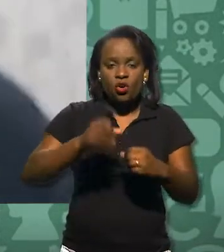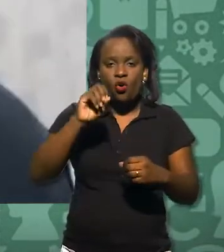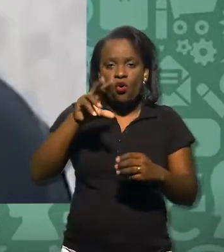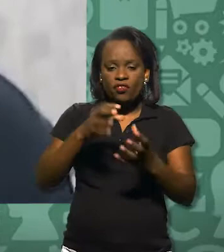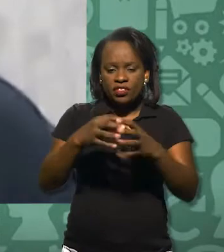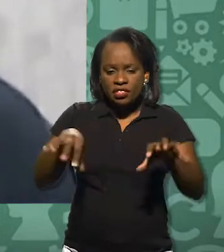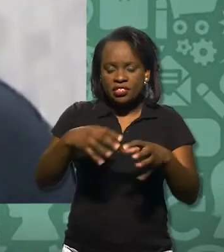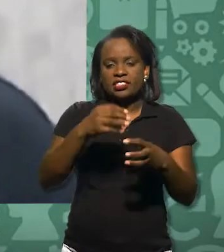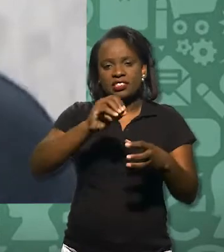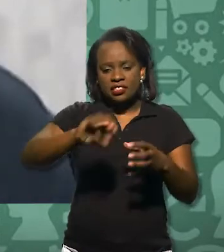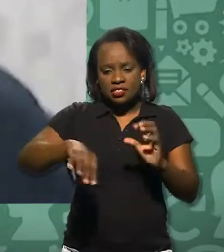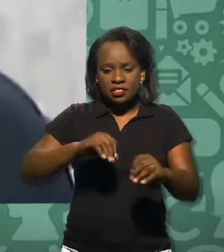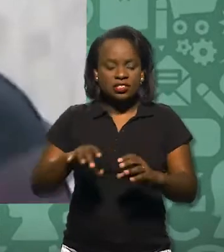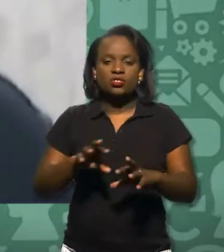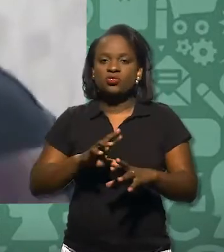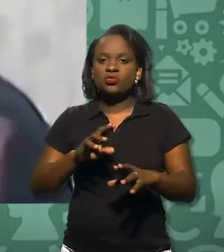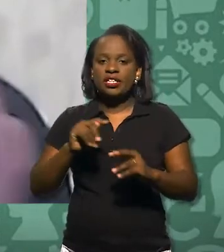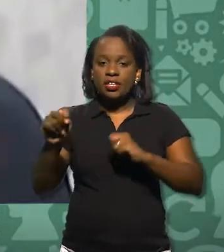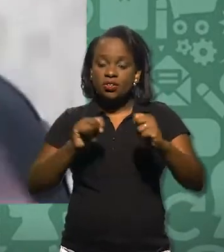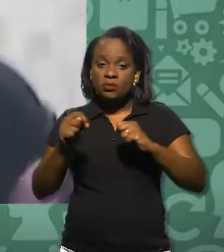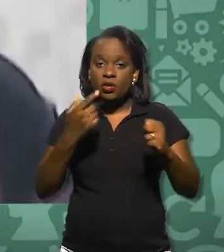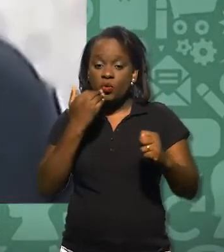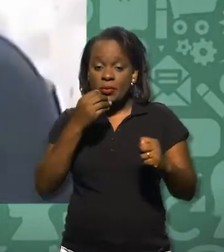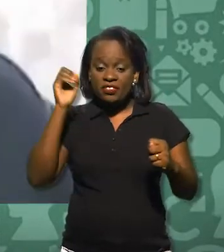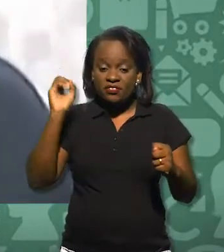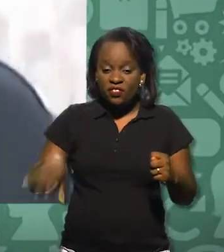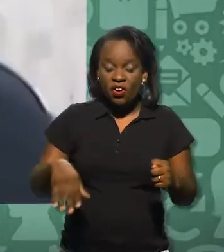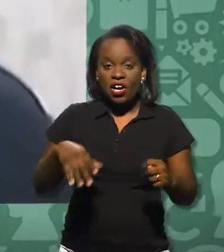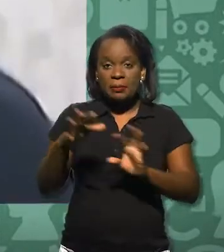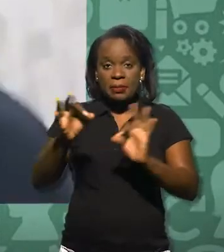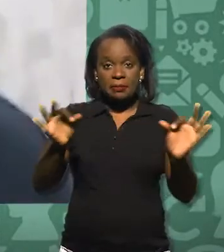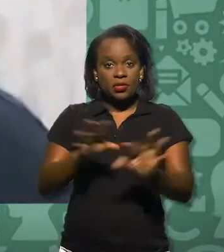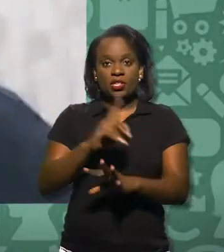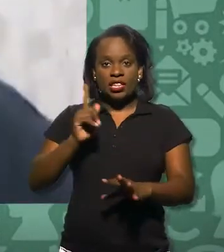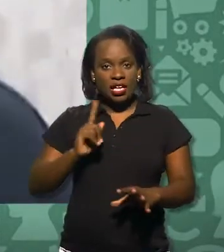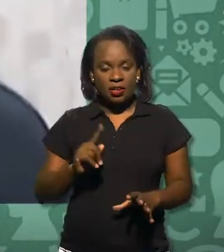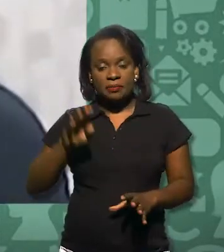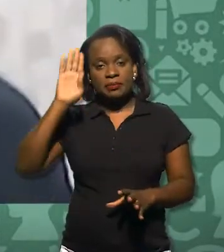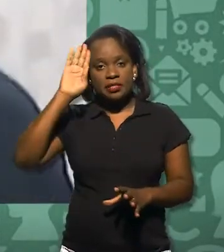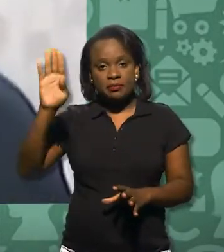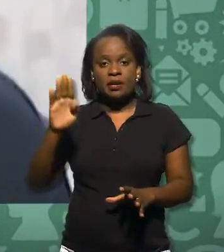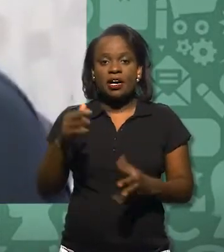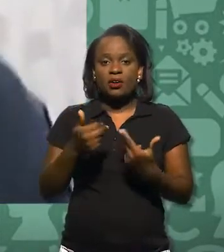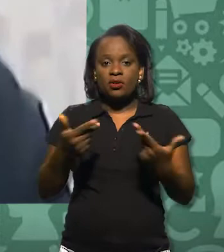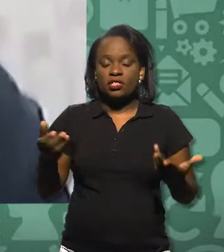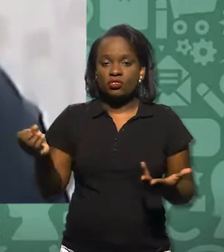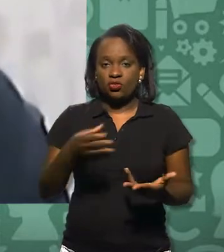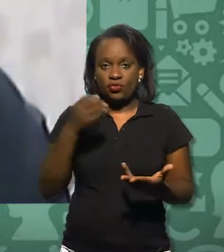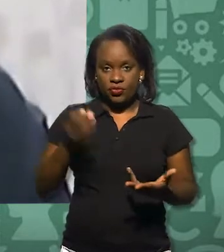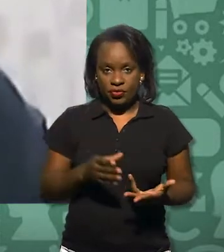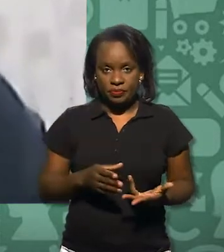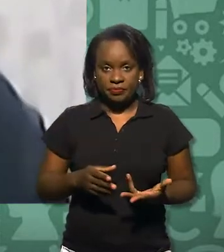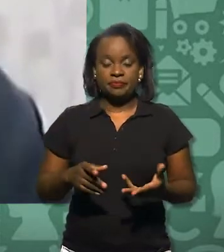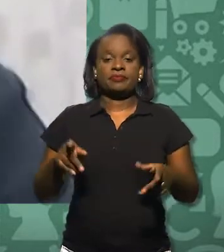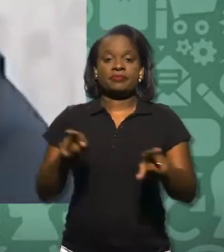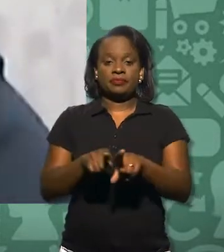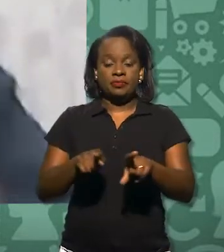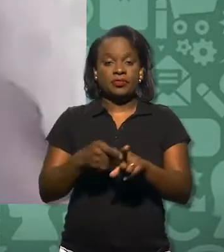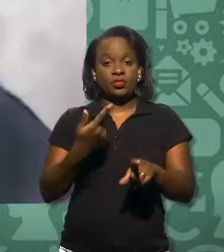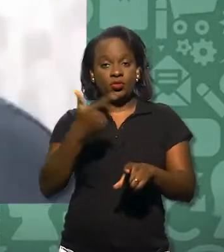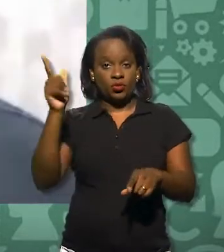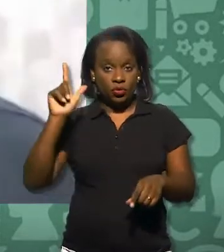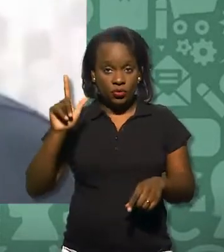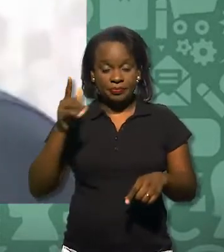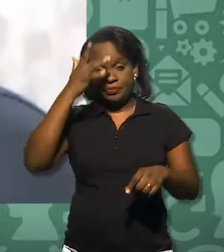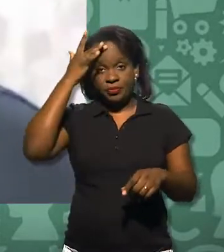de ovo, ou seja, as pessoas não estão mais jogando fora o alimento preparado, são mais os alimentos frescos, né? Houve uma